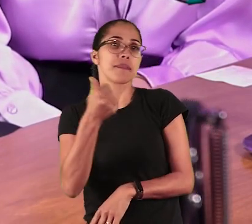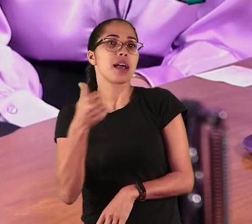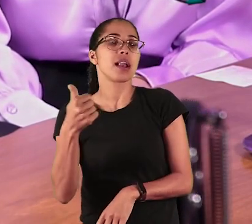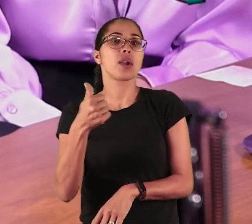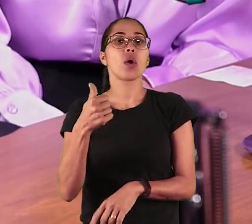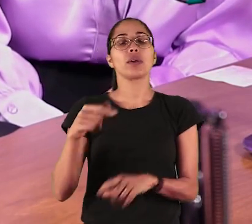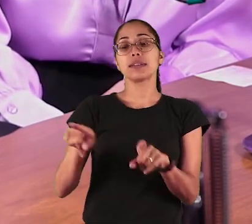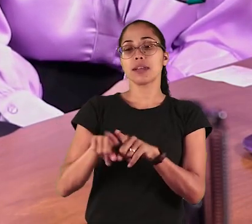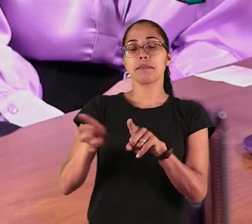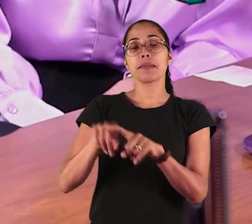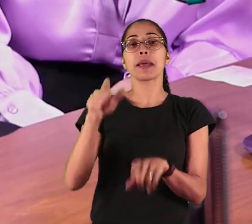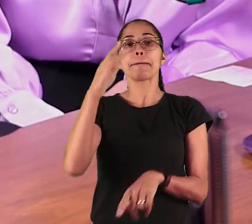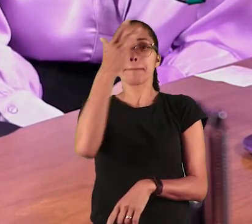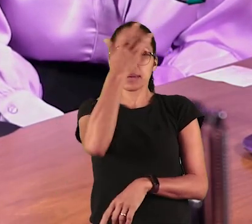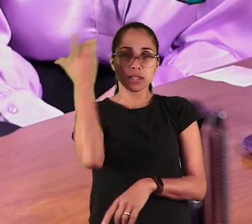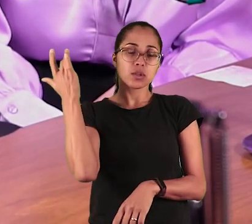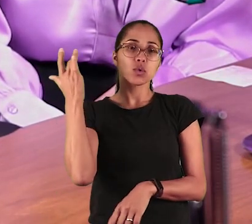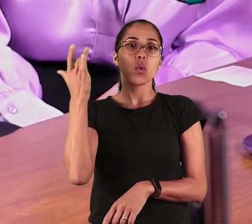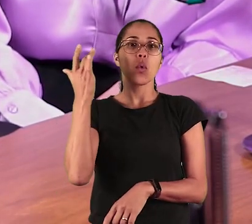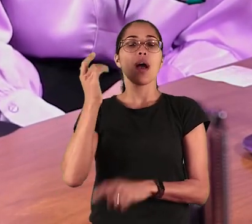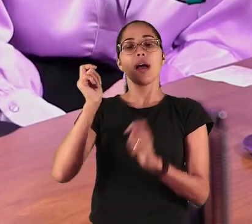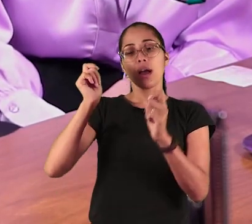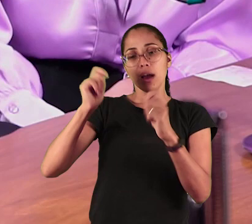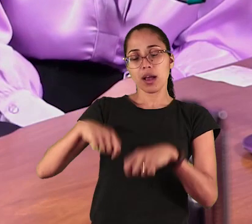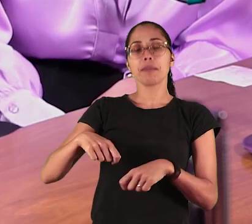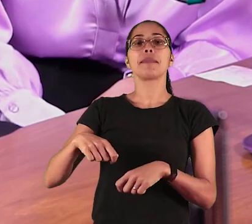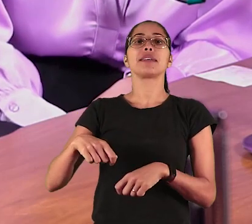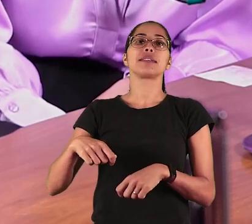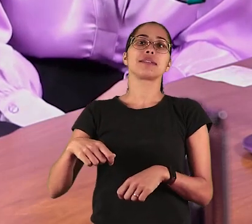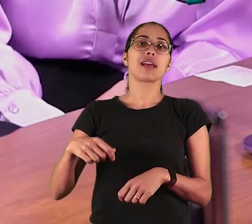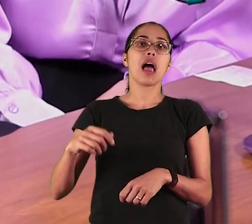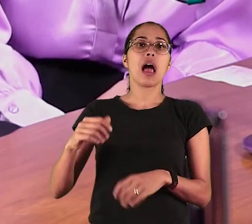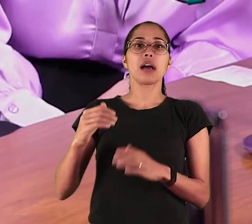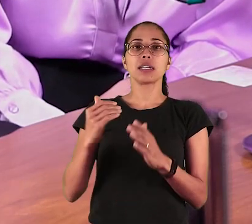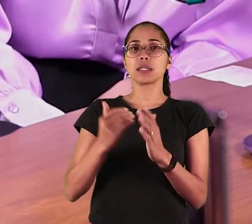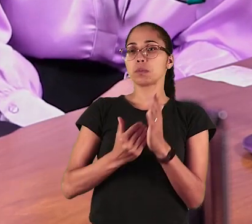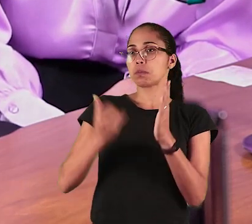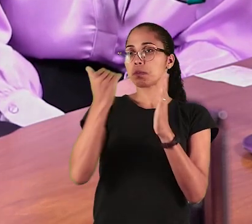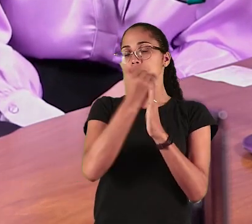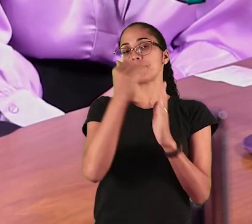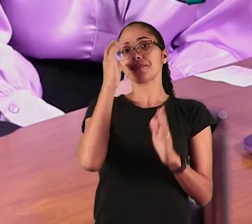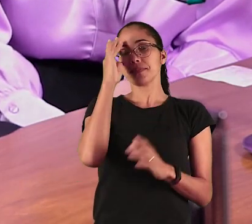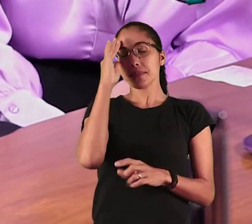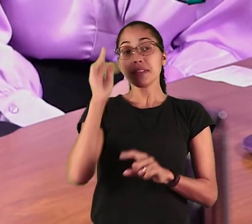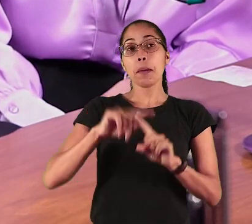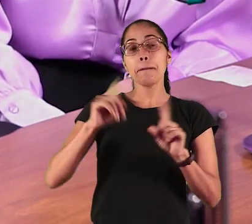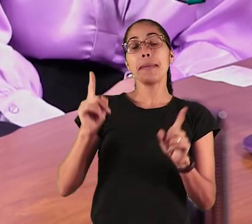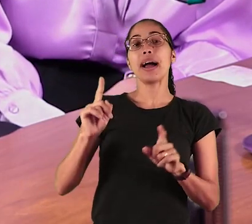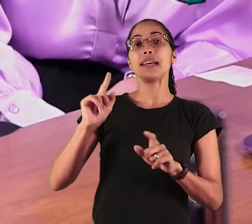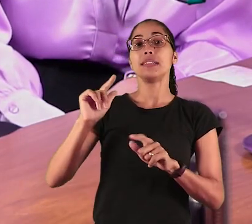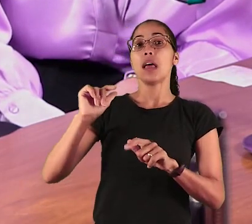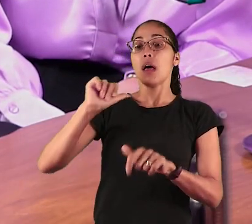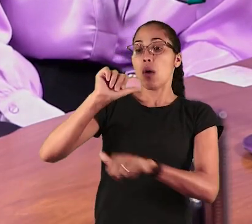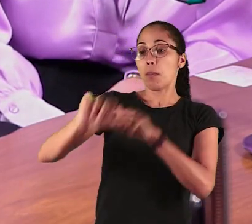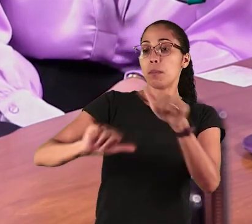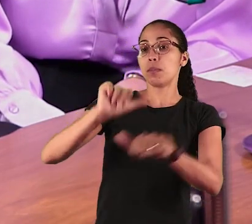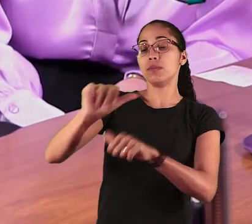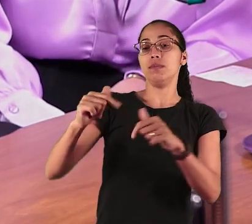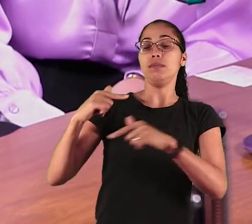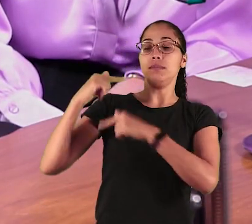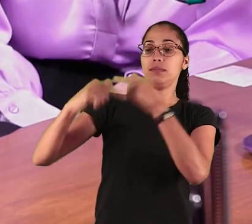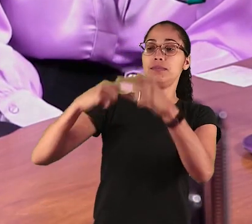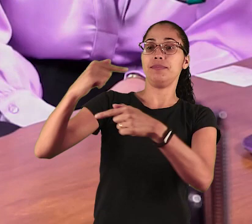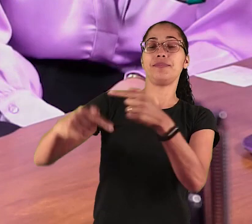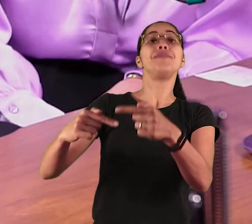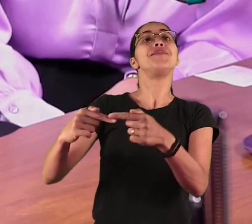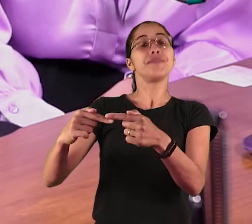ou pessoas também muito capacitadas do ponto do Hard do Hard e eu acho que essa essa mudança geracional ela tá indo